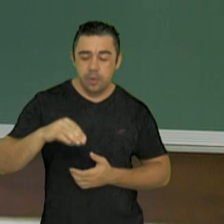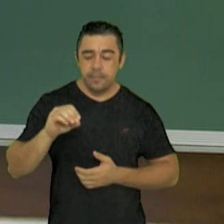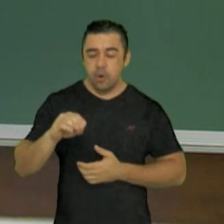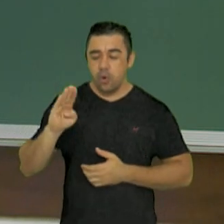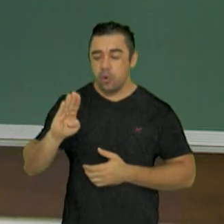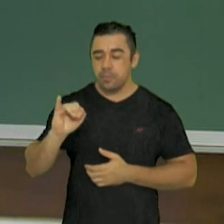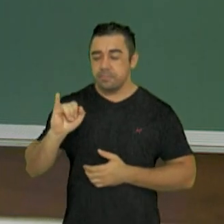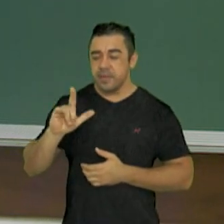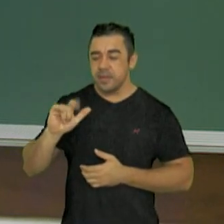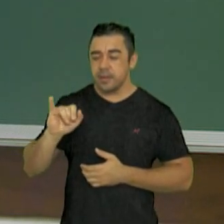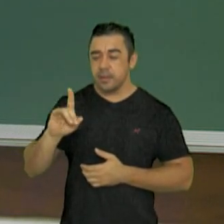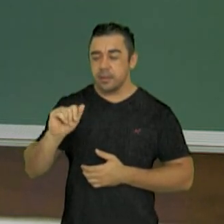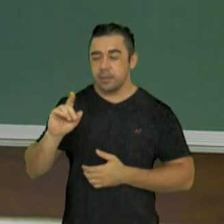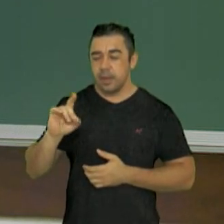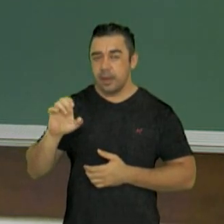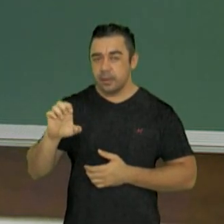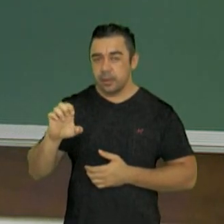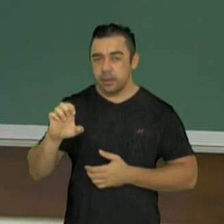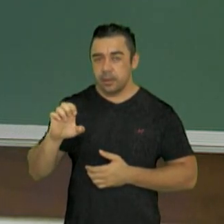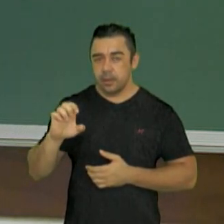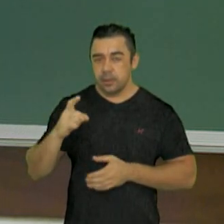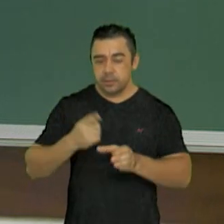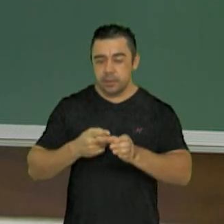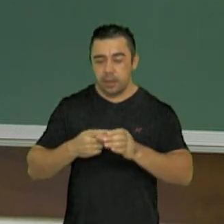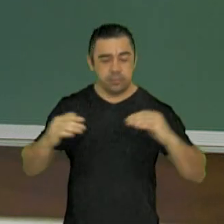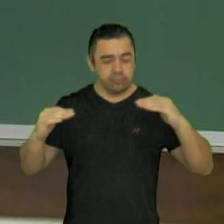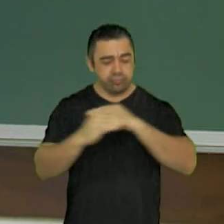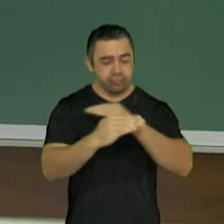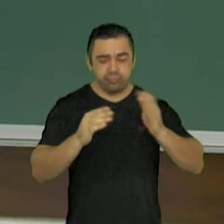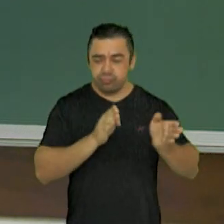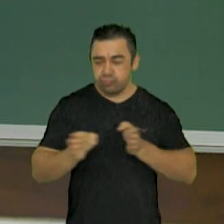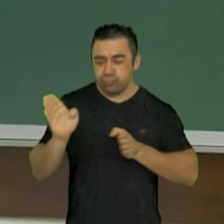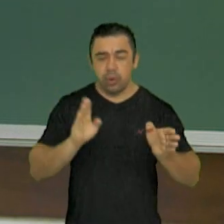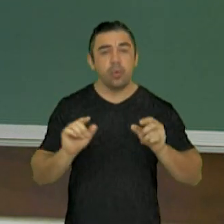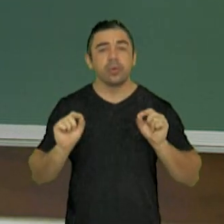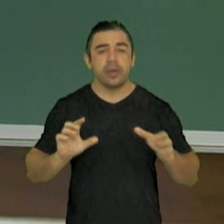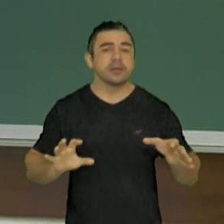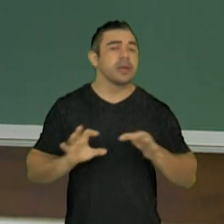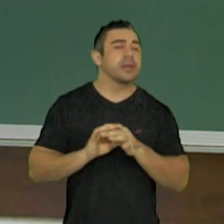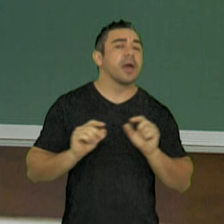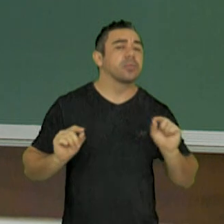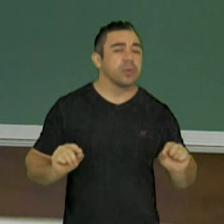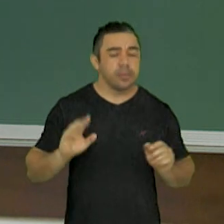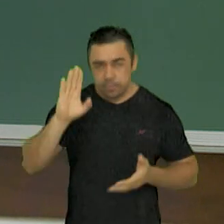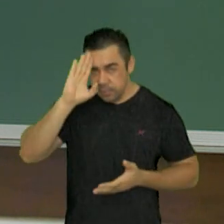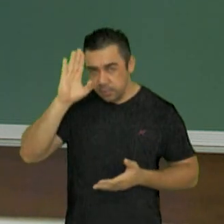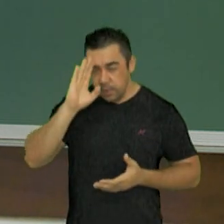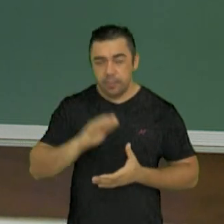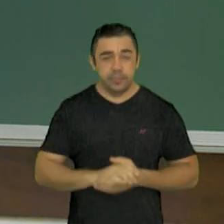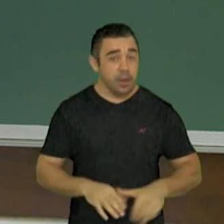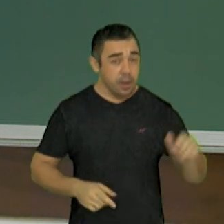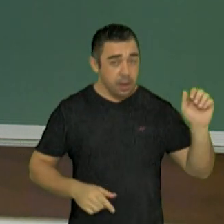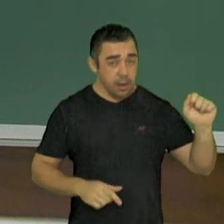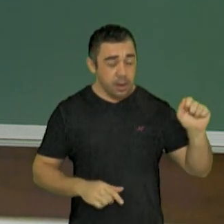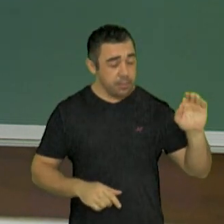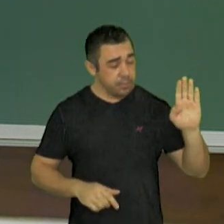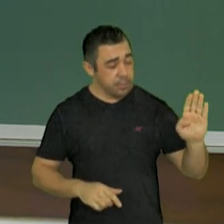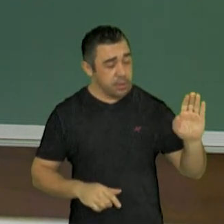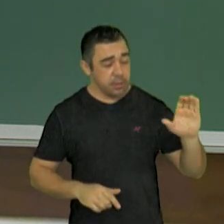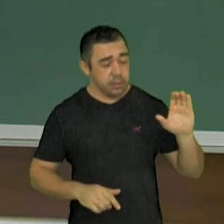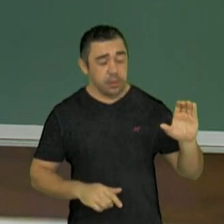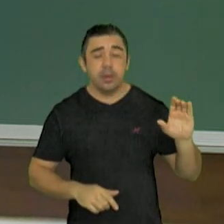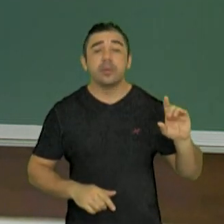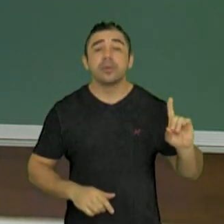urbana está diretamente ligada ao sistema de letra A, transportes, Letra B, abastecimento de água. Letra